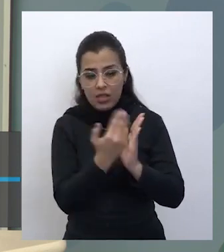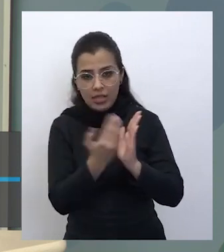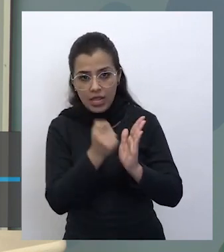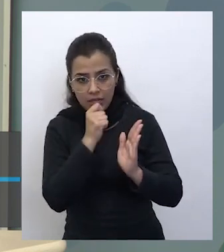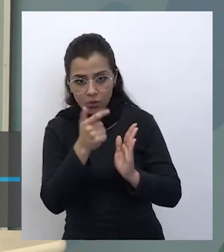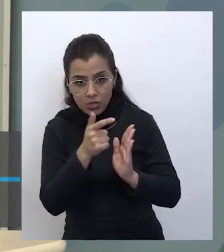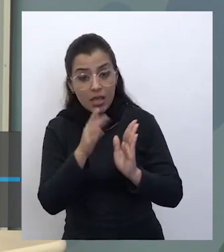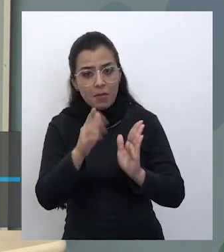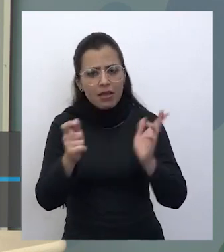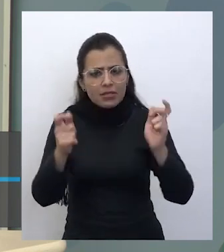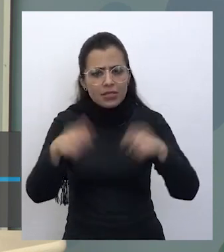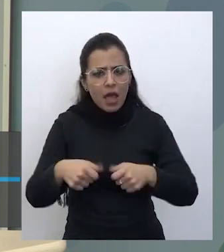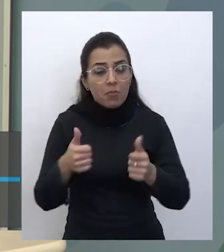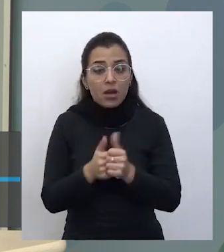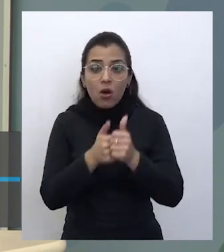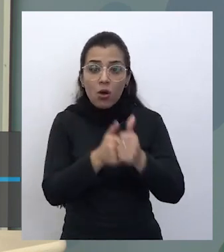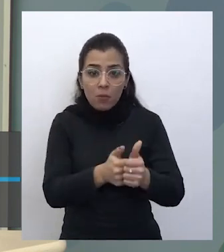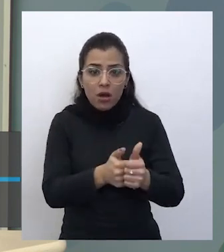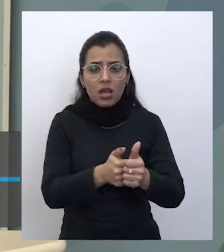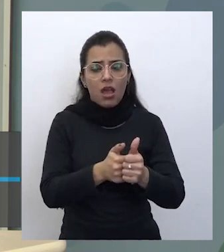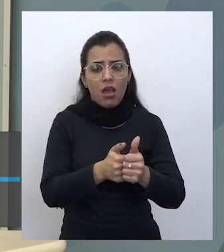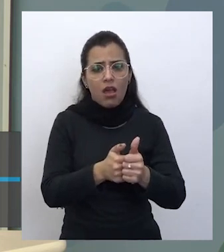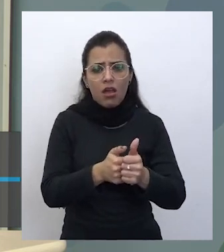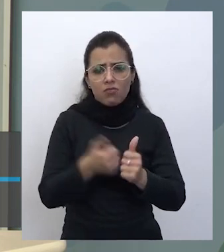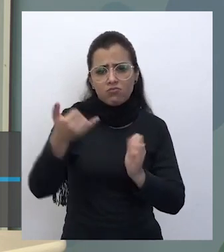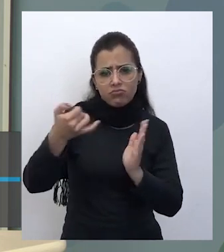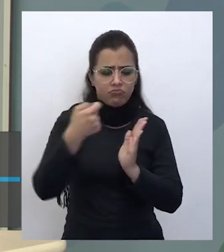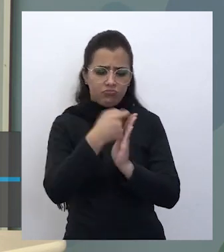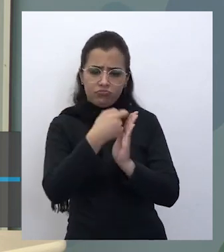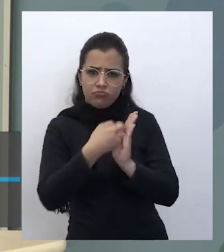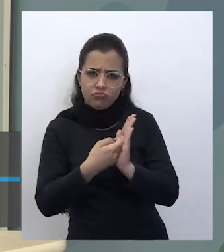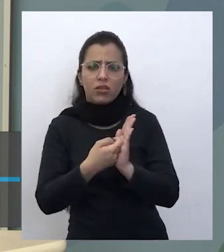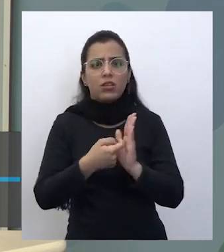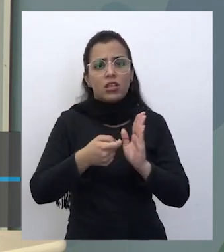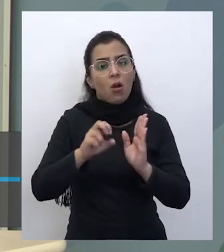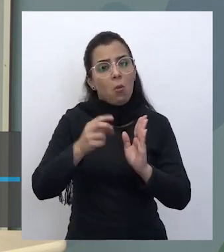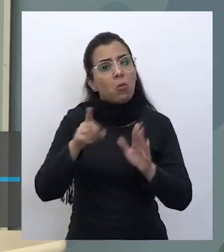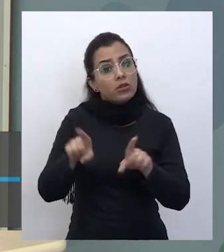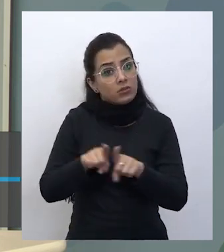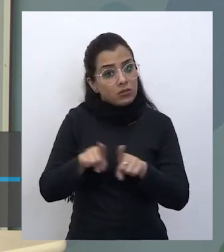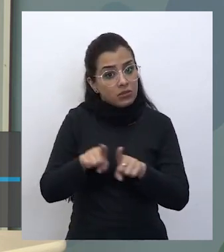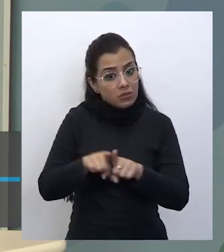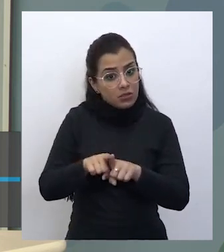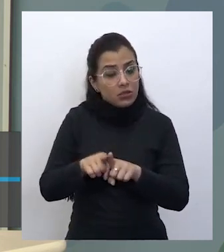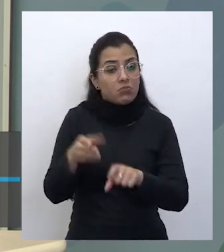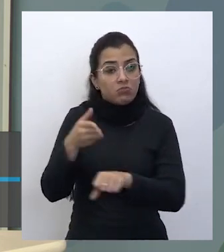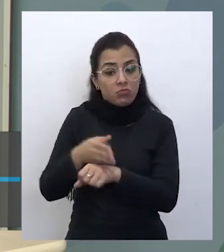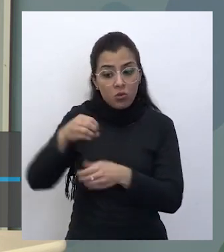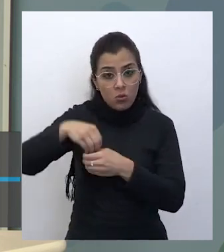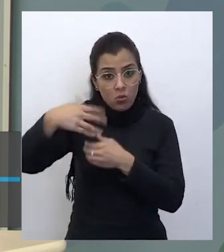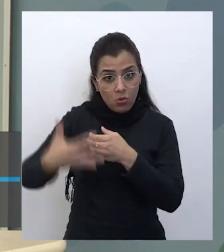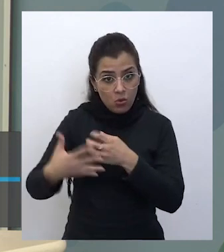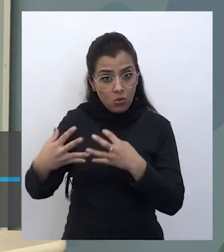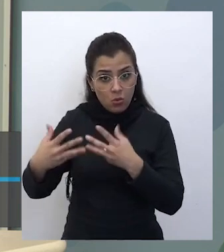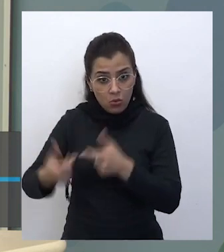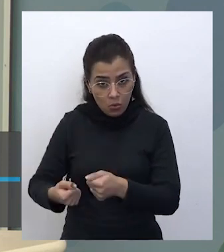vocês conseguem muito bem acompanhar as nossas aulas, porque são algumas aulas de introdução, conectando, como eu falei, o conteúdo que nós trabalhamos